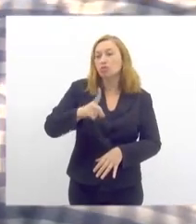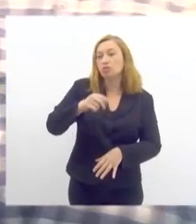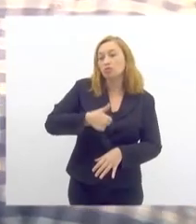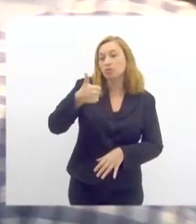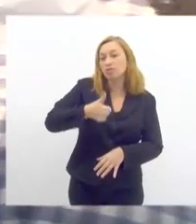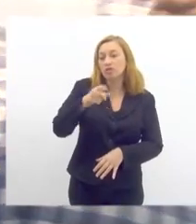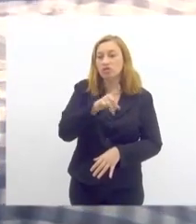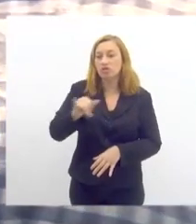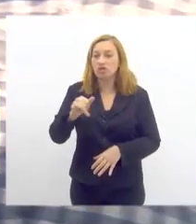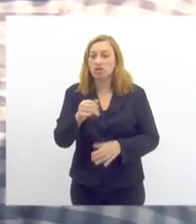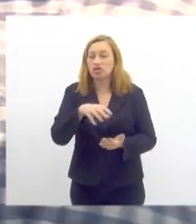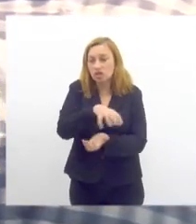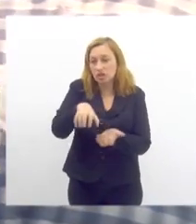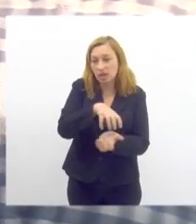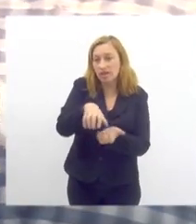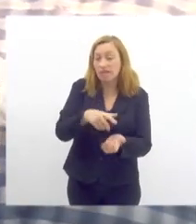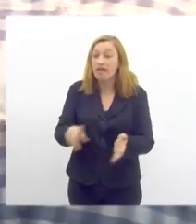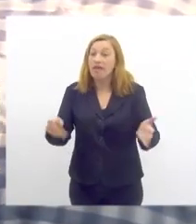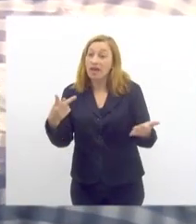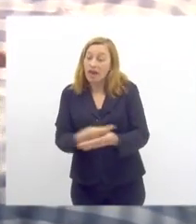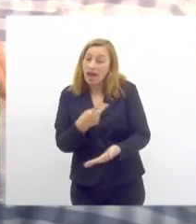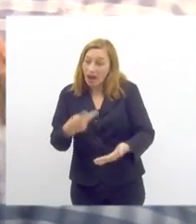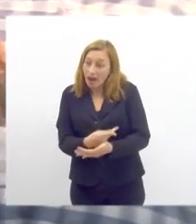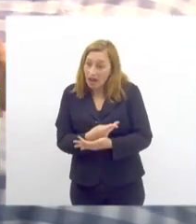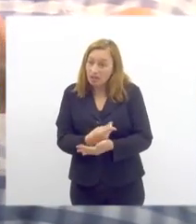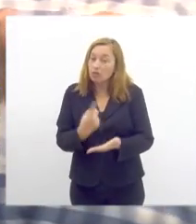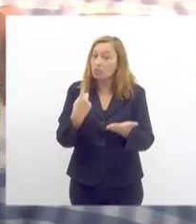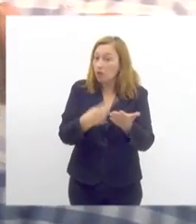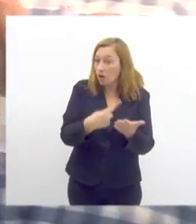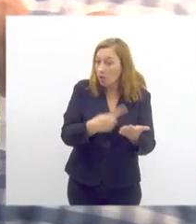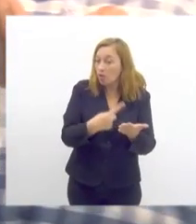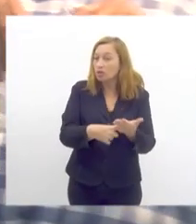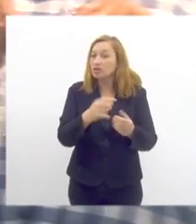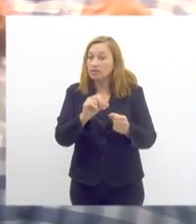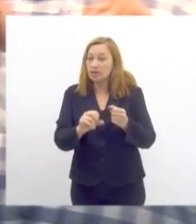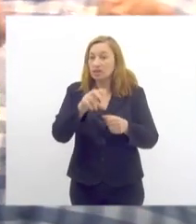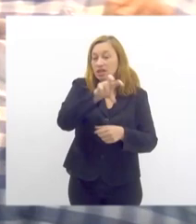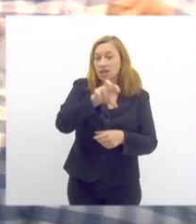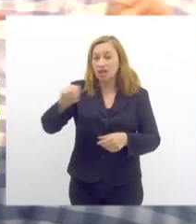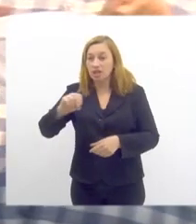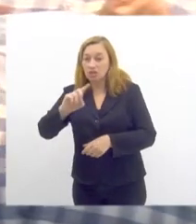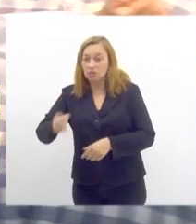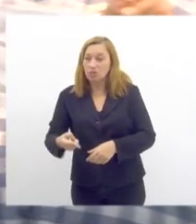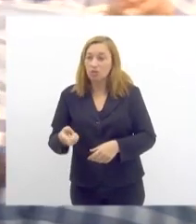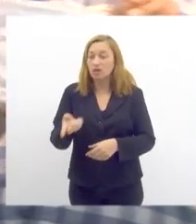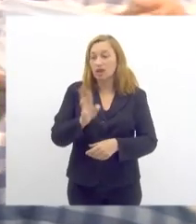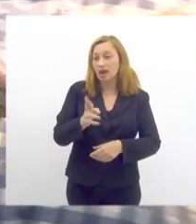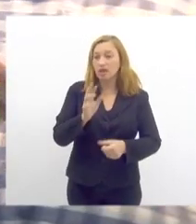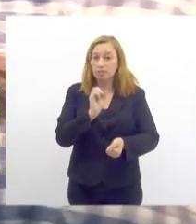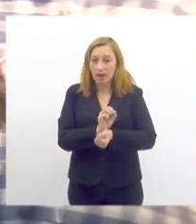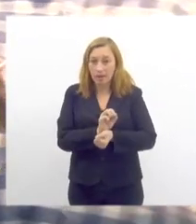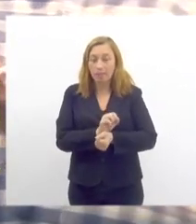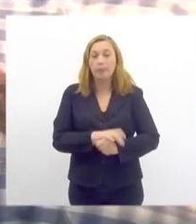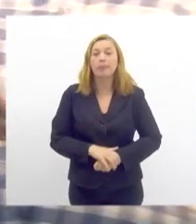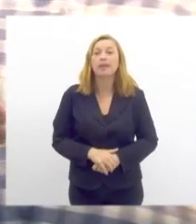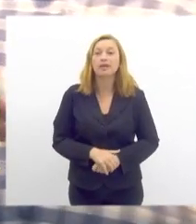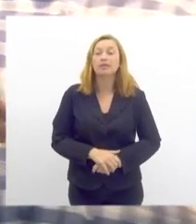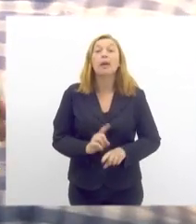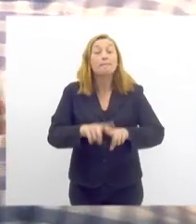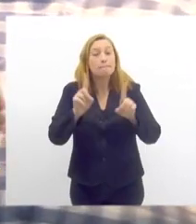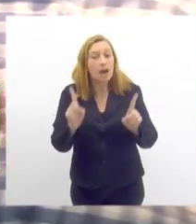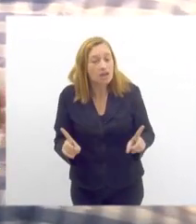greve ilegal por conta do acordo que nós fizemos, determinando uma multa diária de R$500 mil por paralisação.